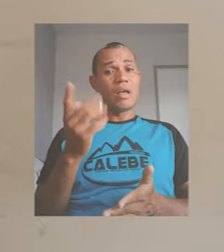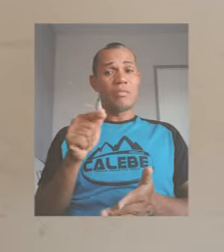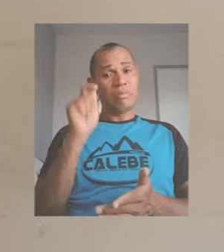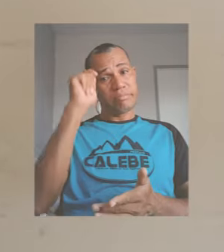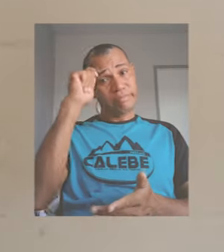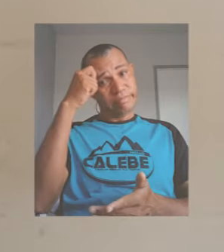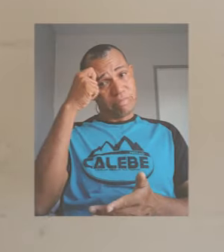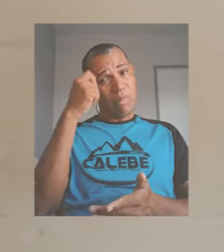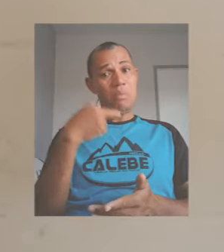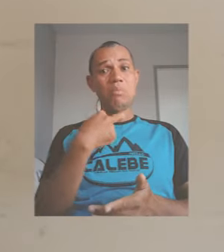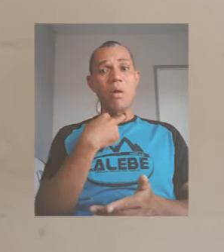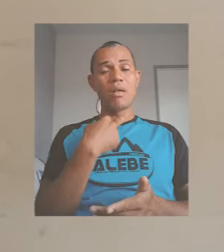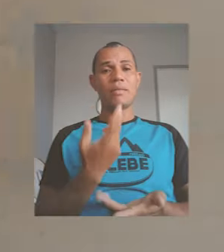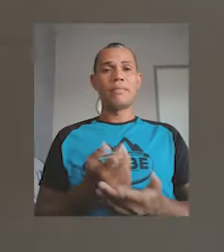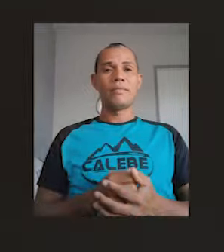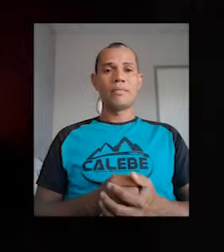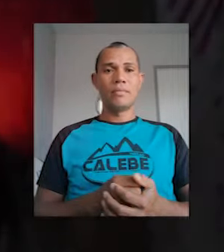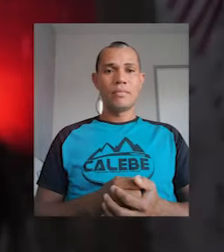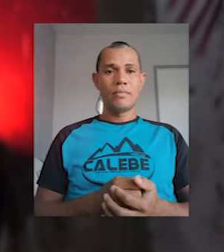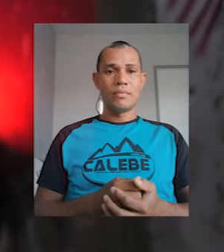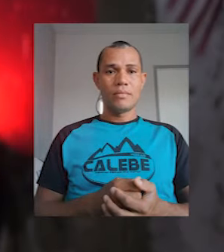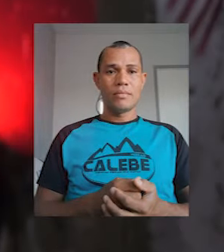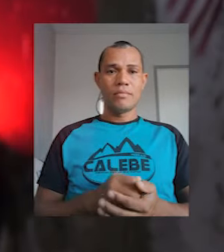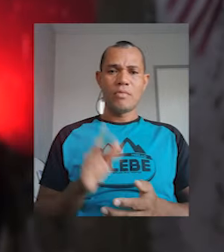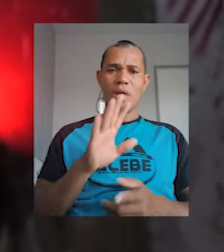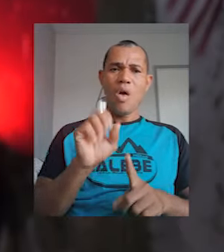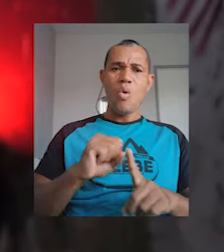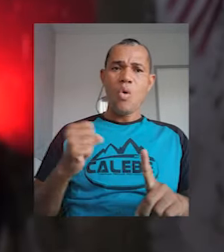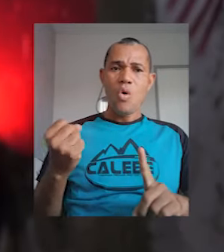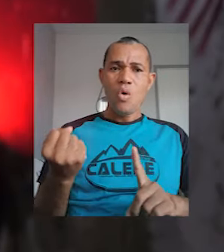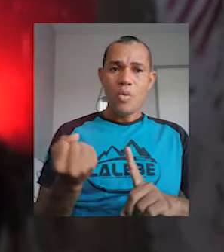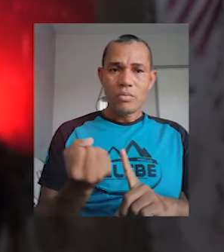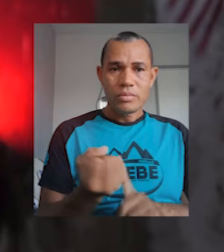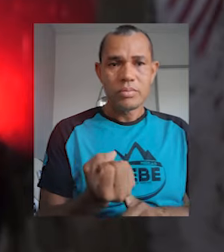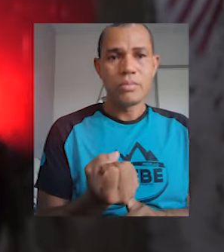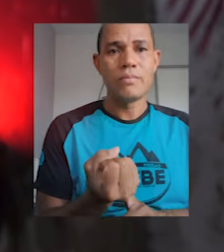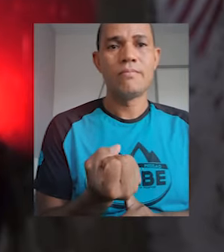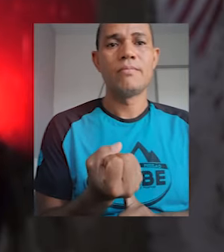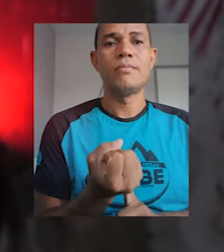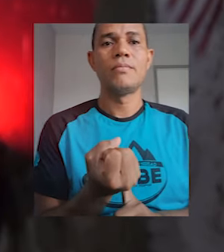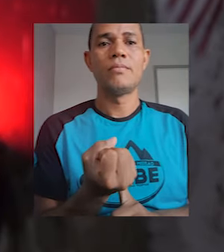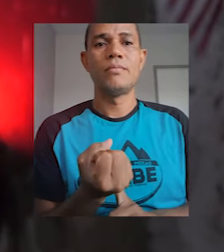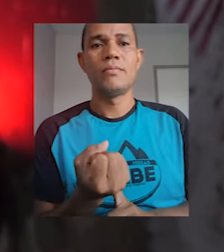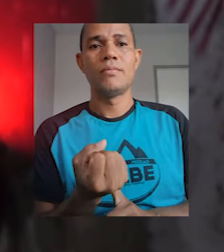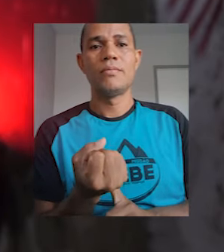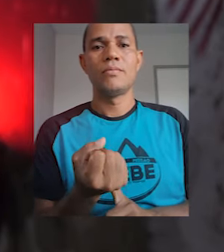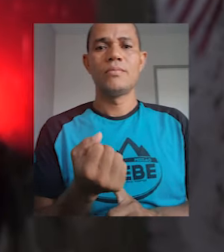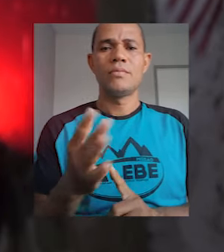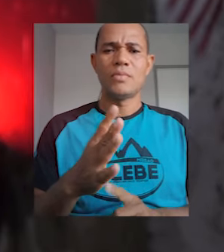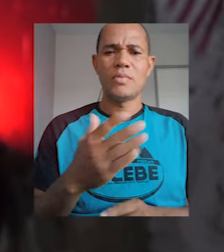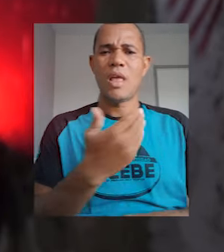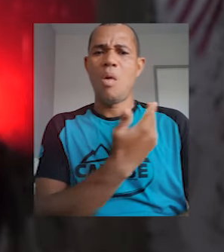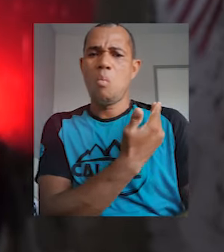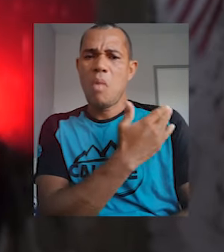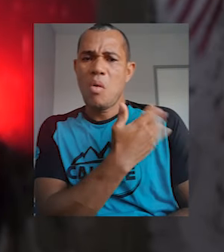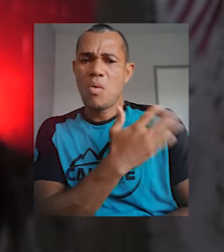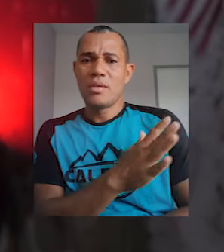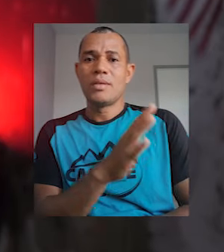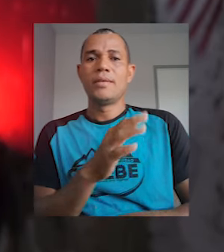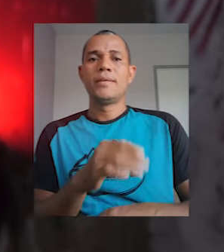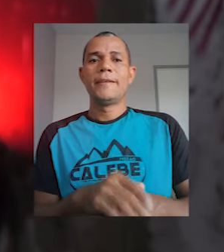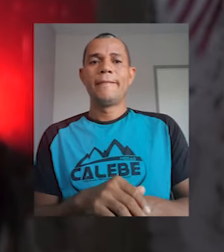condição de pagar essa escola. Tudo isso impregna nessa sociedade essas